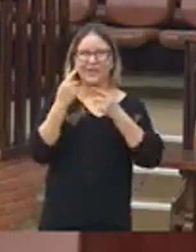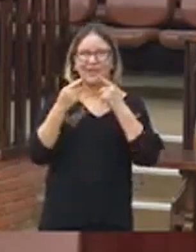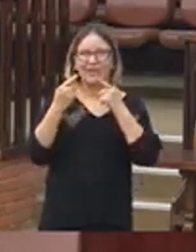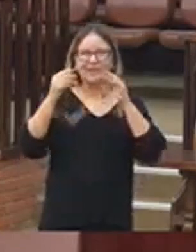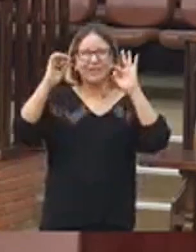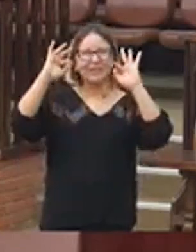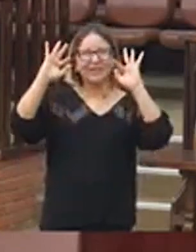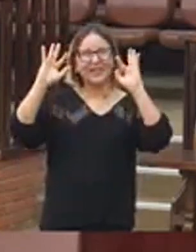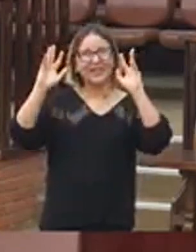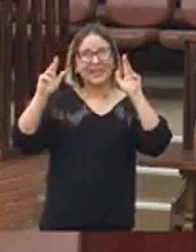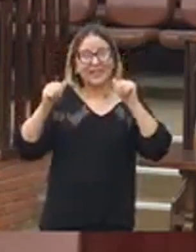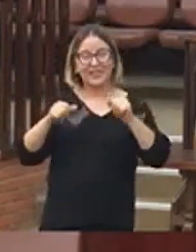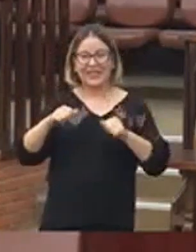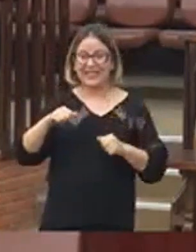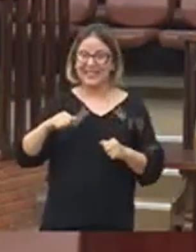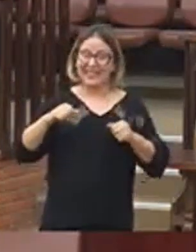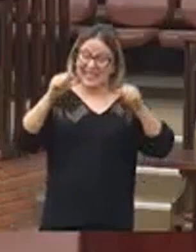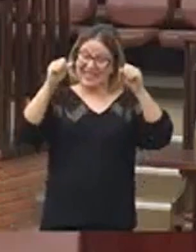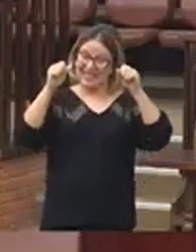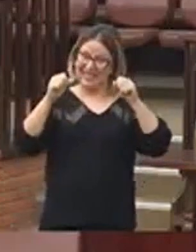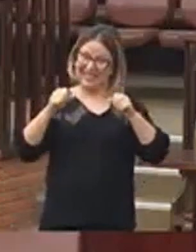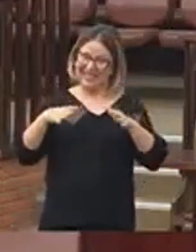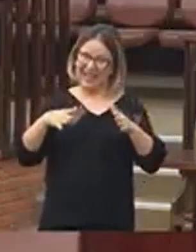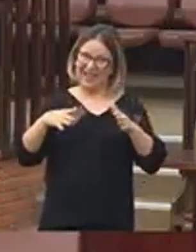maravilhoso sinal da